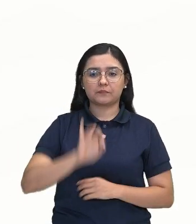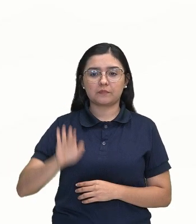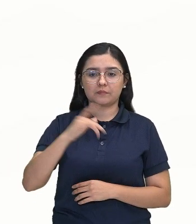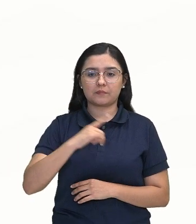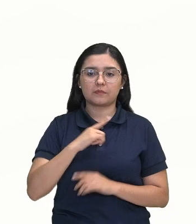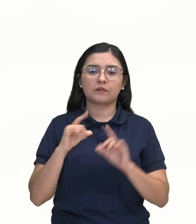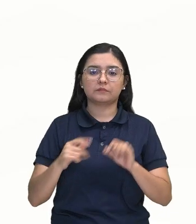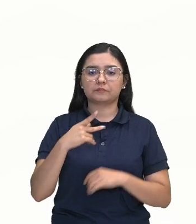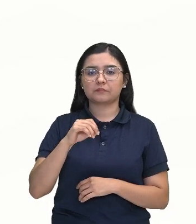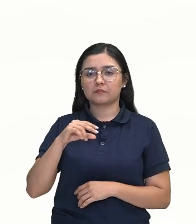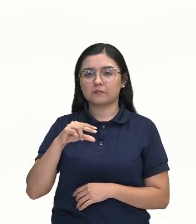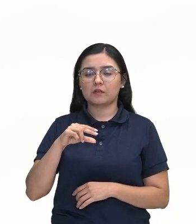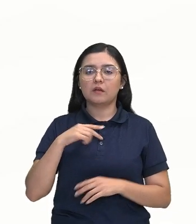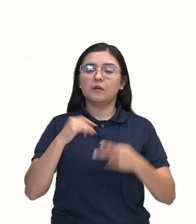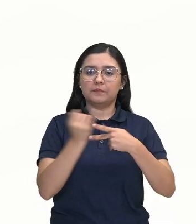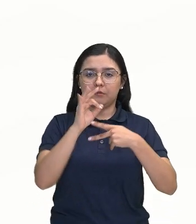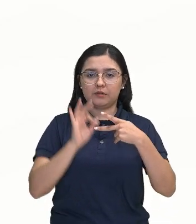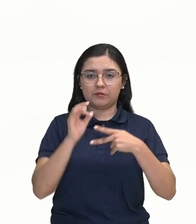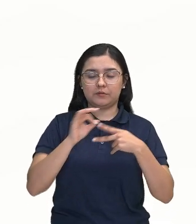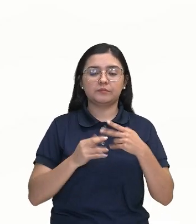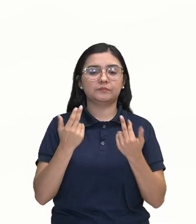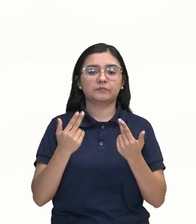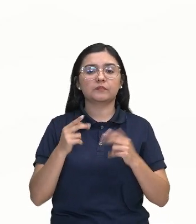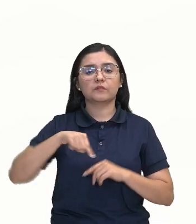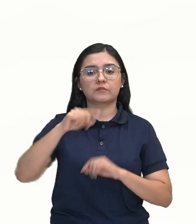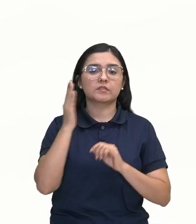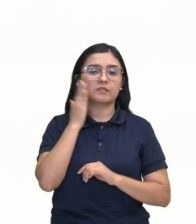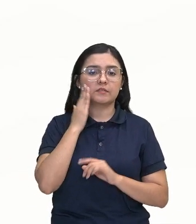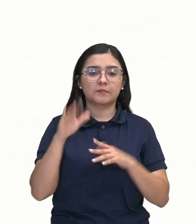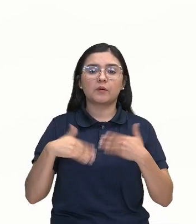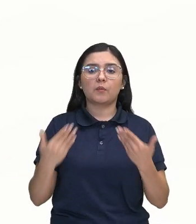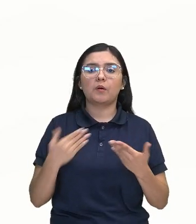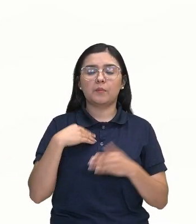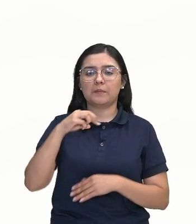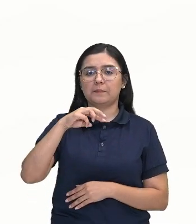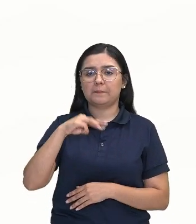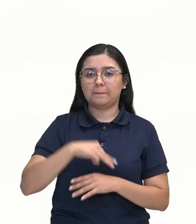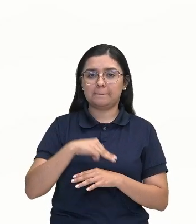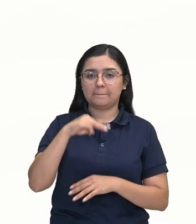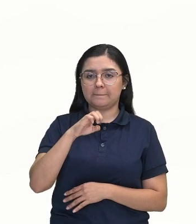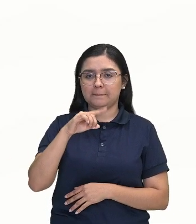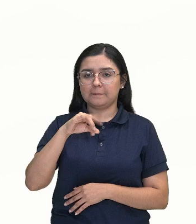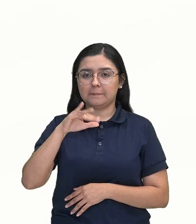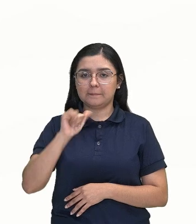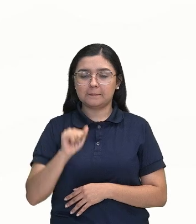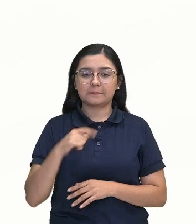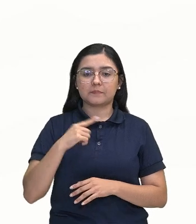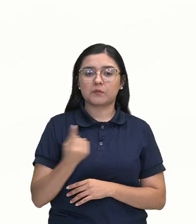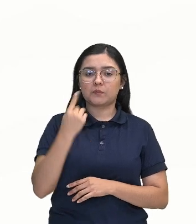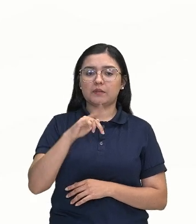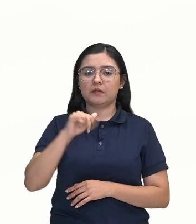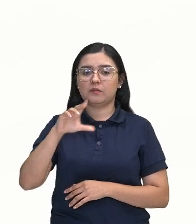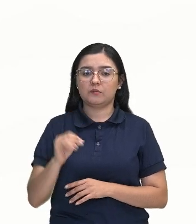nós temos polígonos regulares, basta você conhecer a medida de um dos lados, e aí você vai pegar essa medida